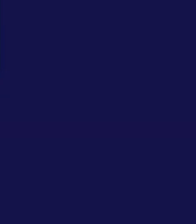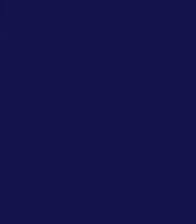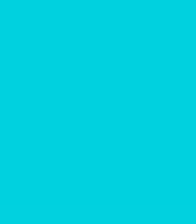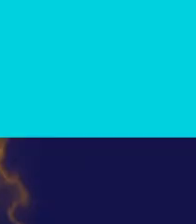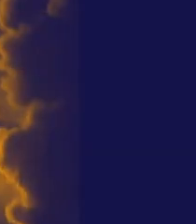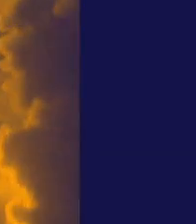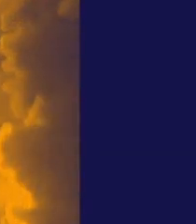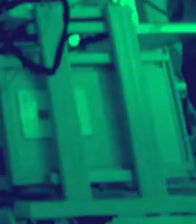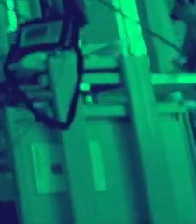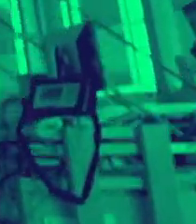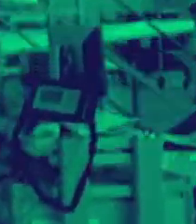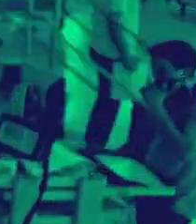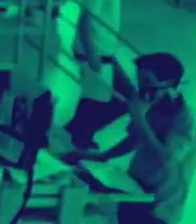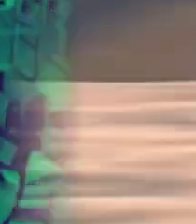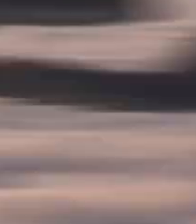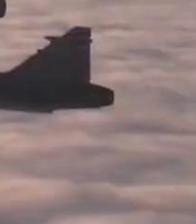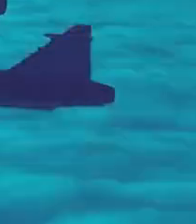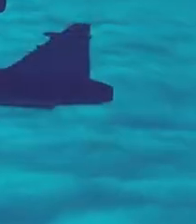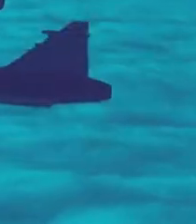Música